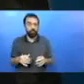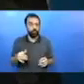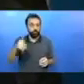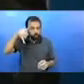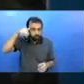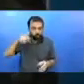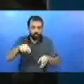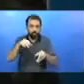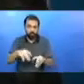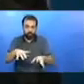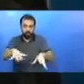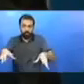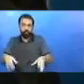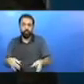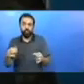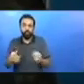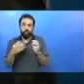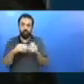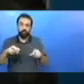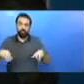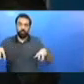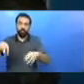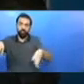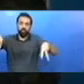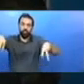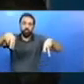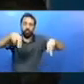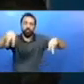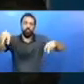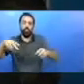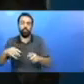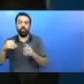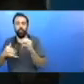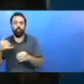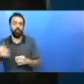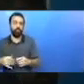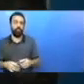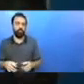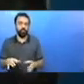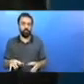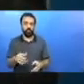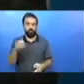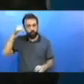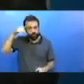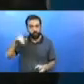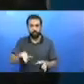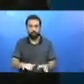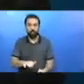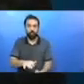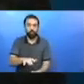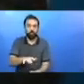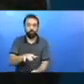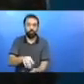cantando, fazendo rituais para que o boi revivesse. E não é que isso aconteceu, o boi começou a se levantar, a dançar,